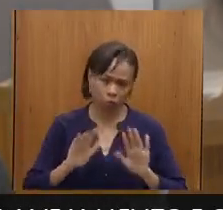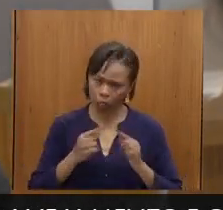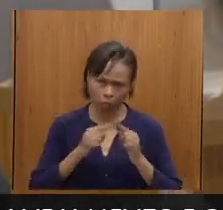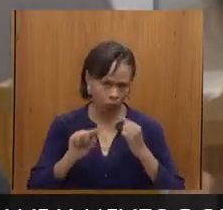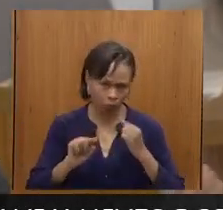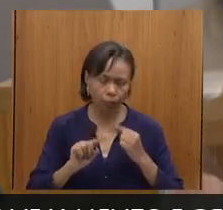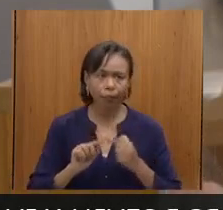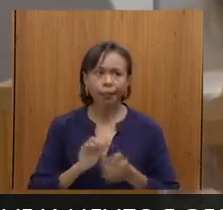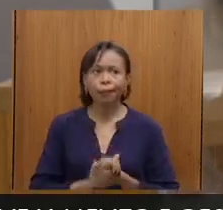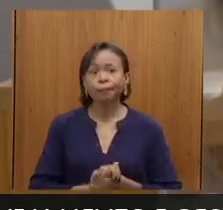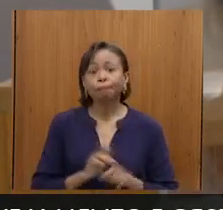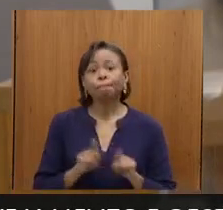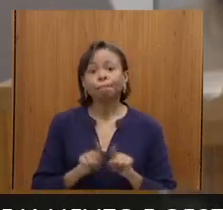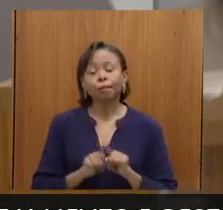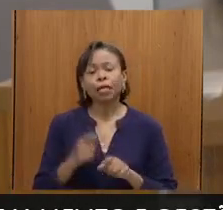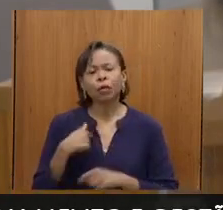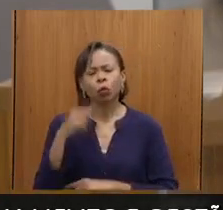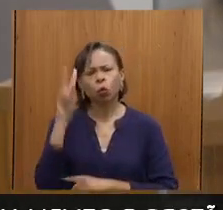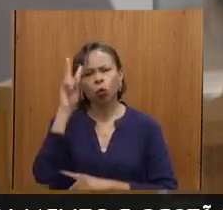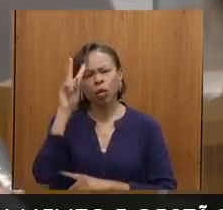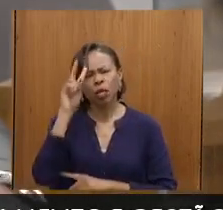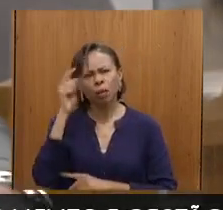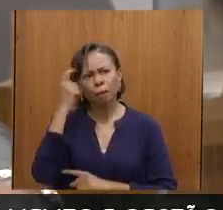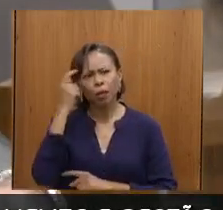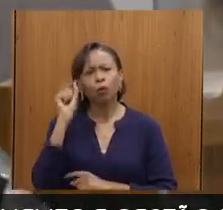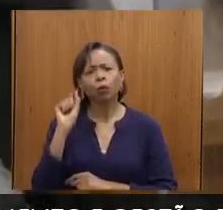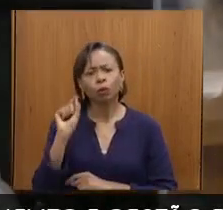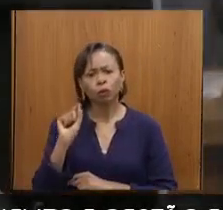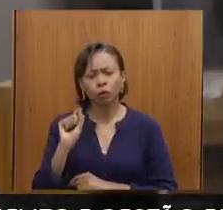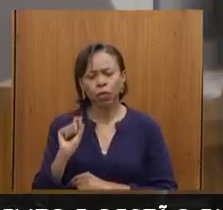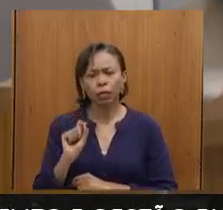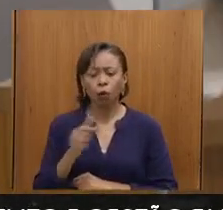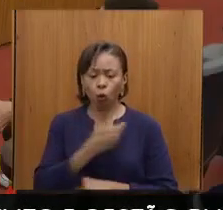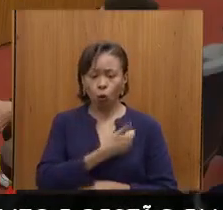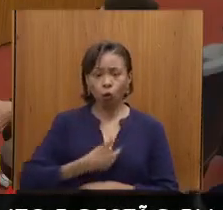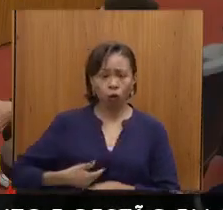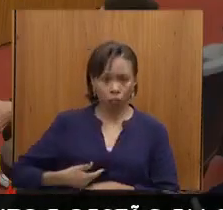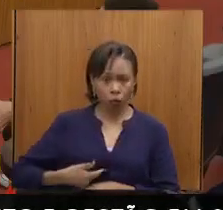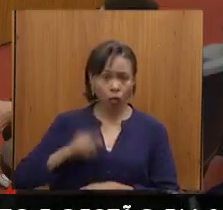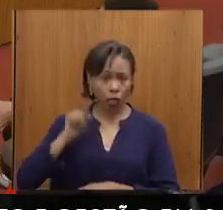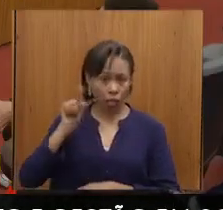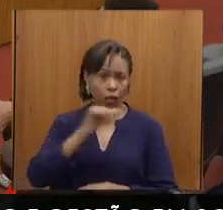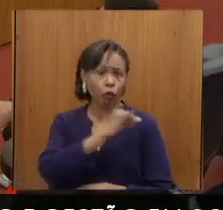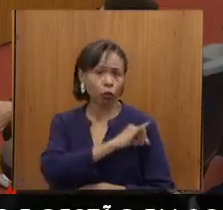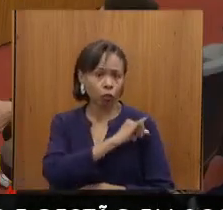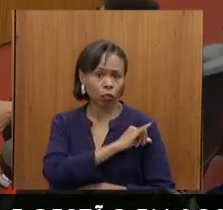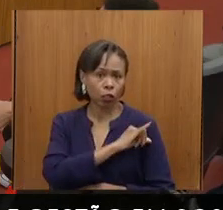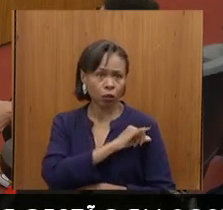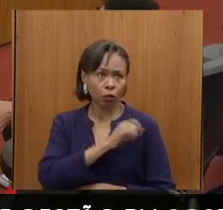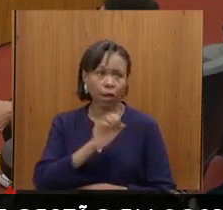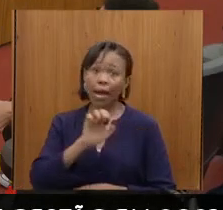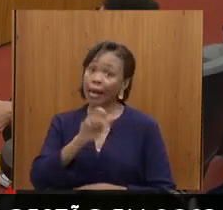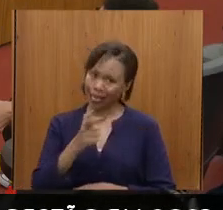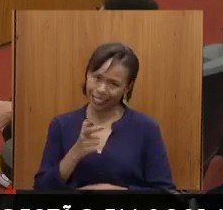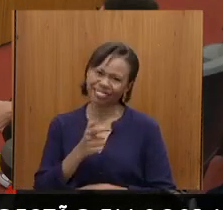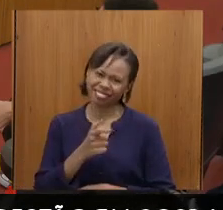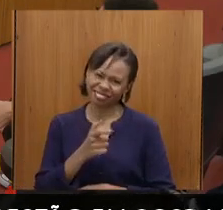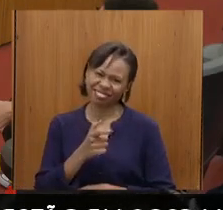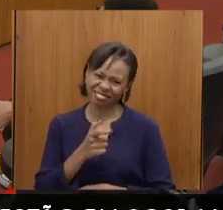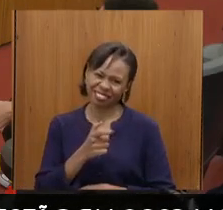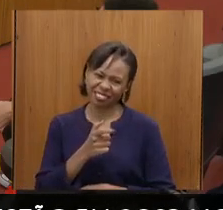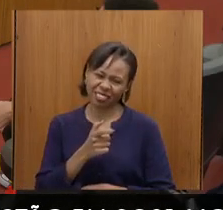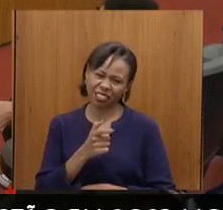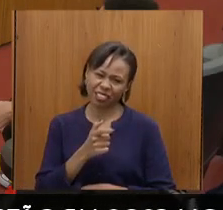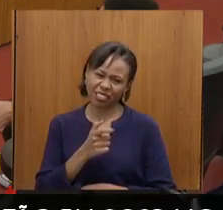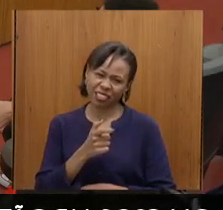isso me remete, deputado André Quintão, o governador do Rio de Janeiro, aliás, agora é ex-governador, ele sofreu um impeachment em